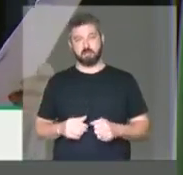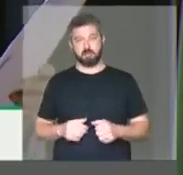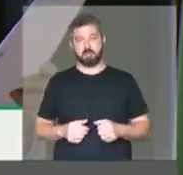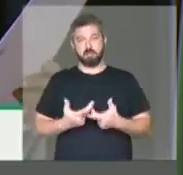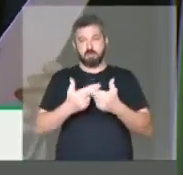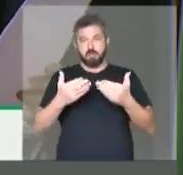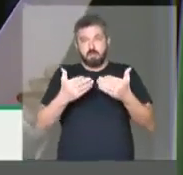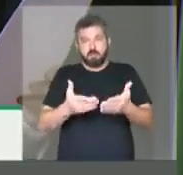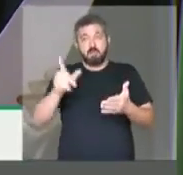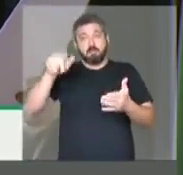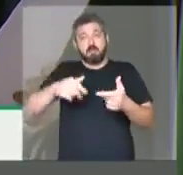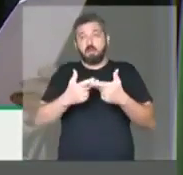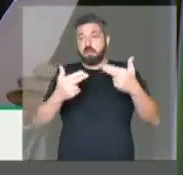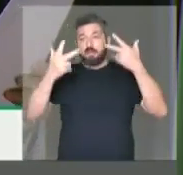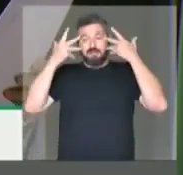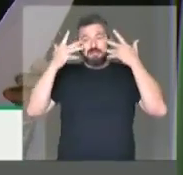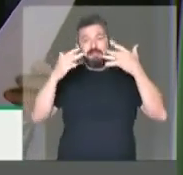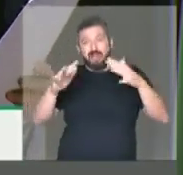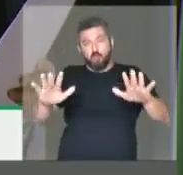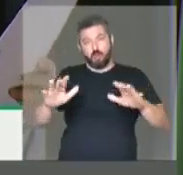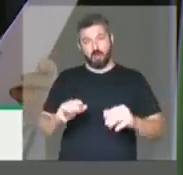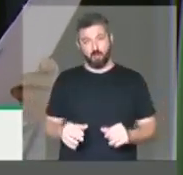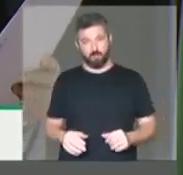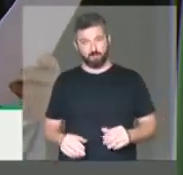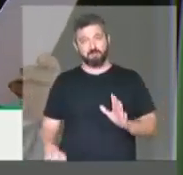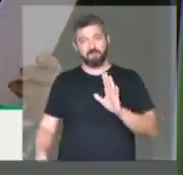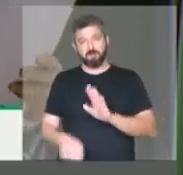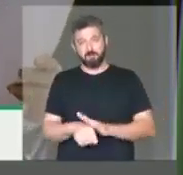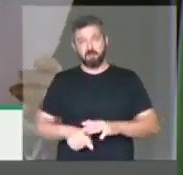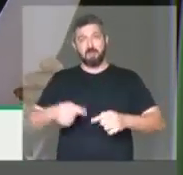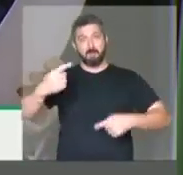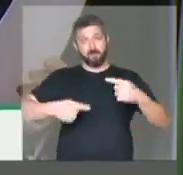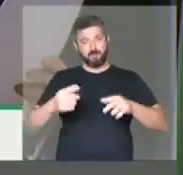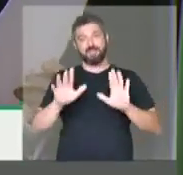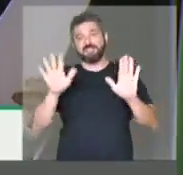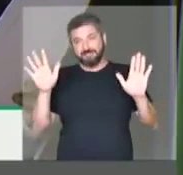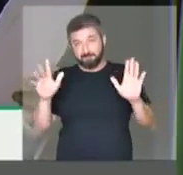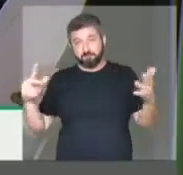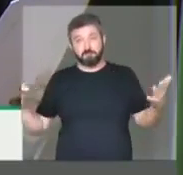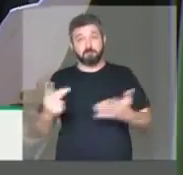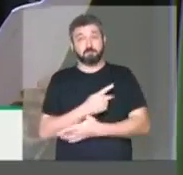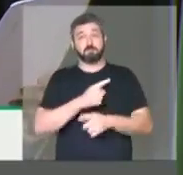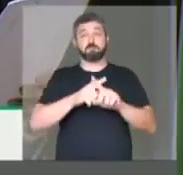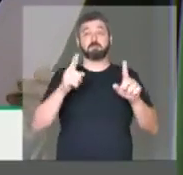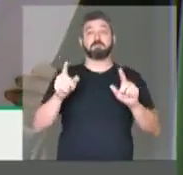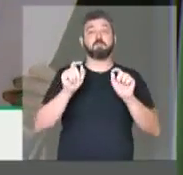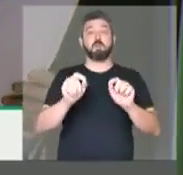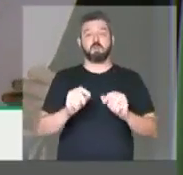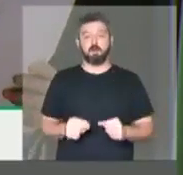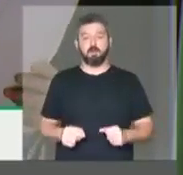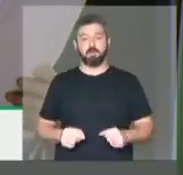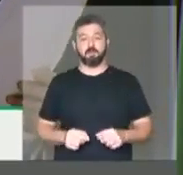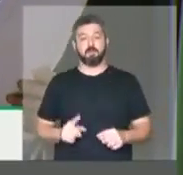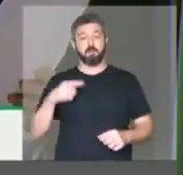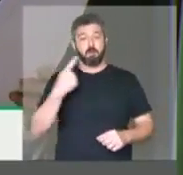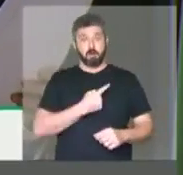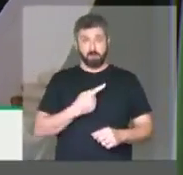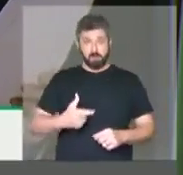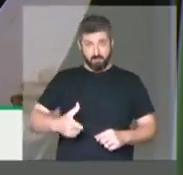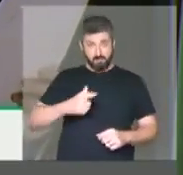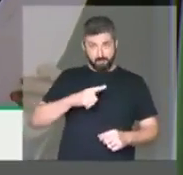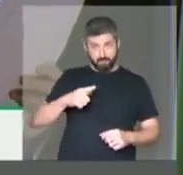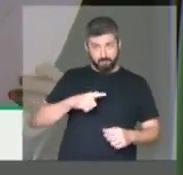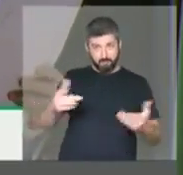fato como esse é um fenômeno natural e ordinário nas refregas políticas. Ocorre, porém, que não vivemos